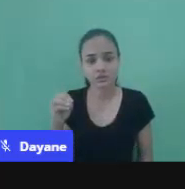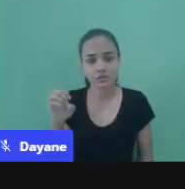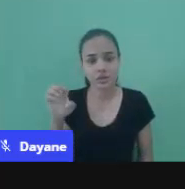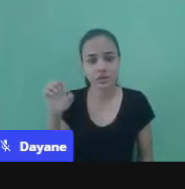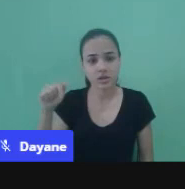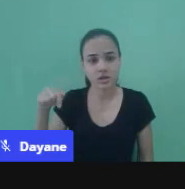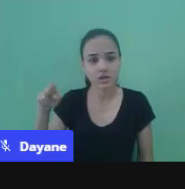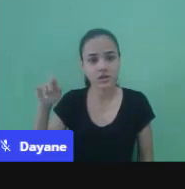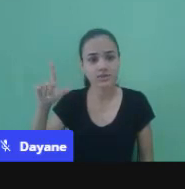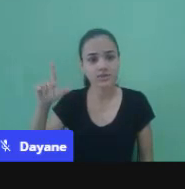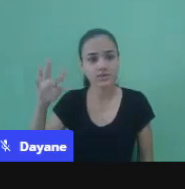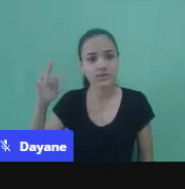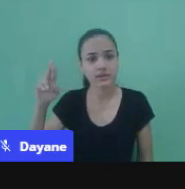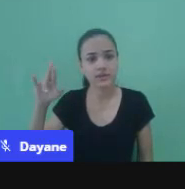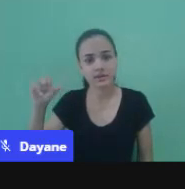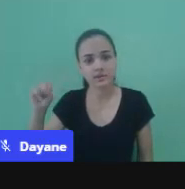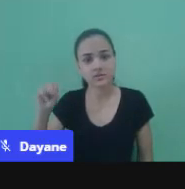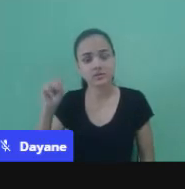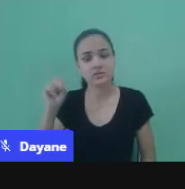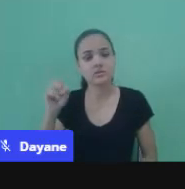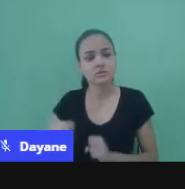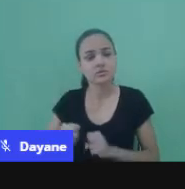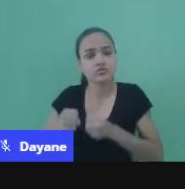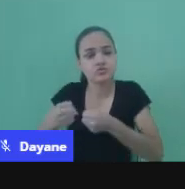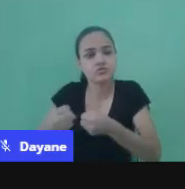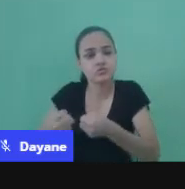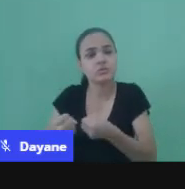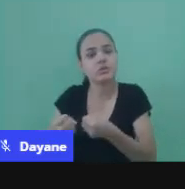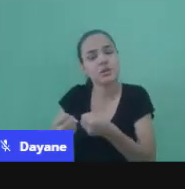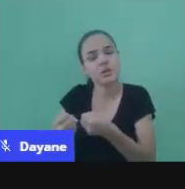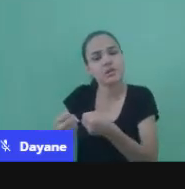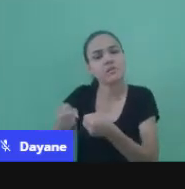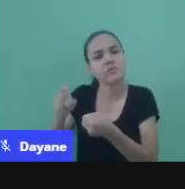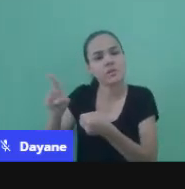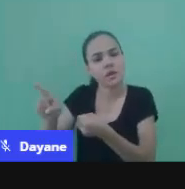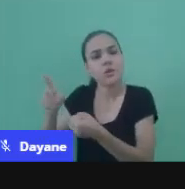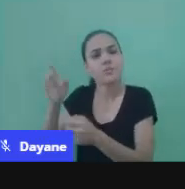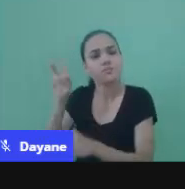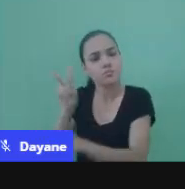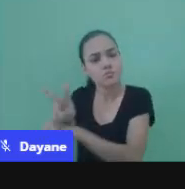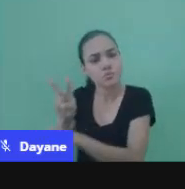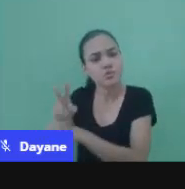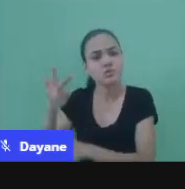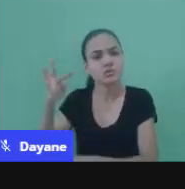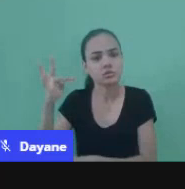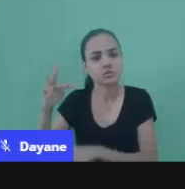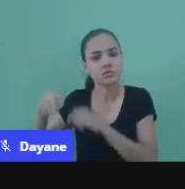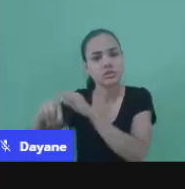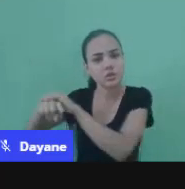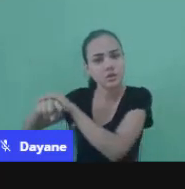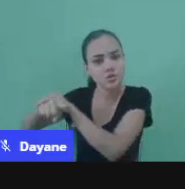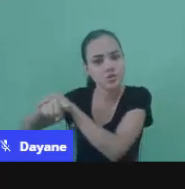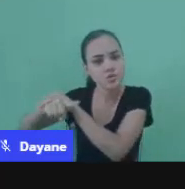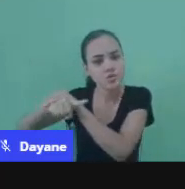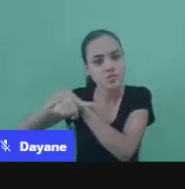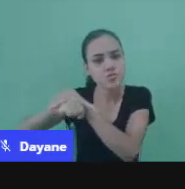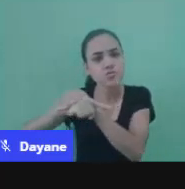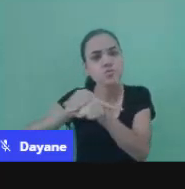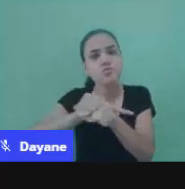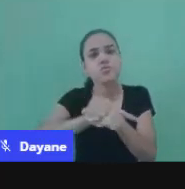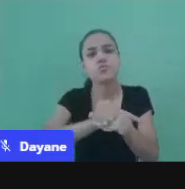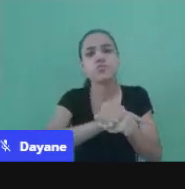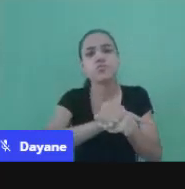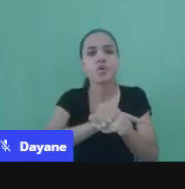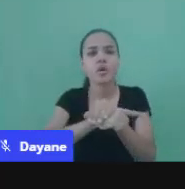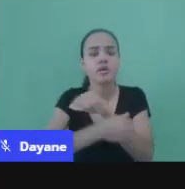o Tamanduá Bandeira. E até usaram o Tamanduá Bandeira no logo, né, da RPPN.